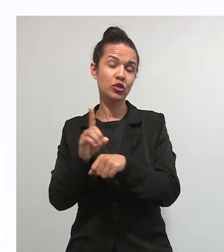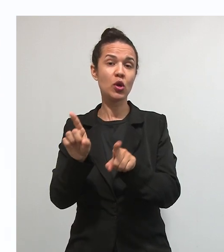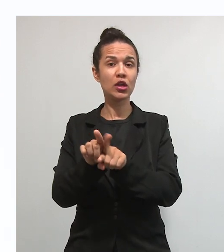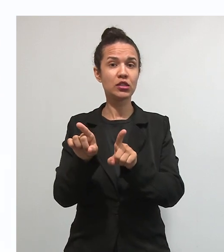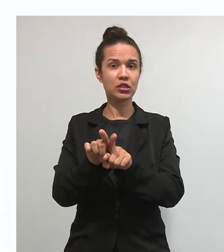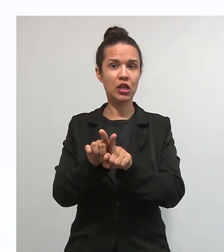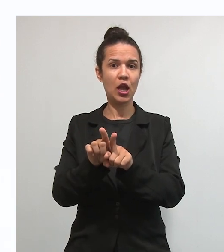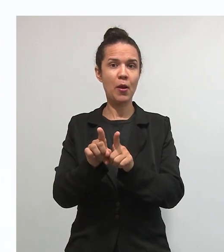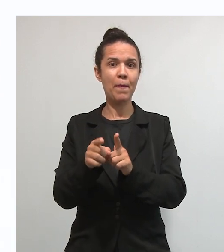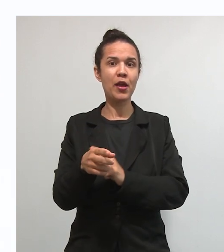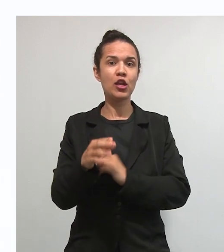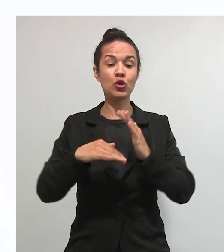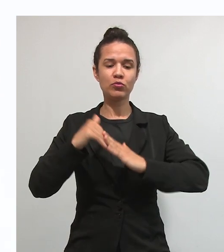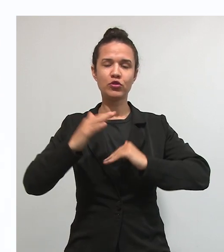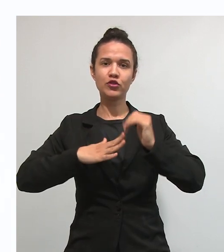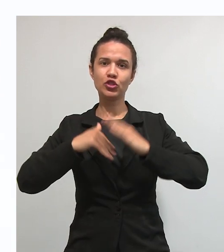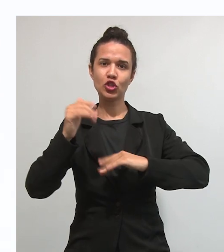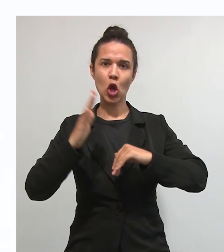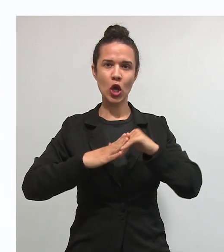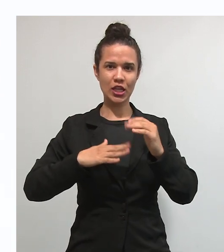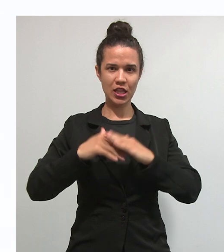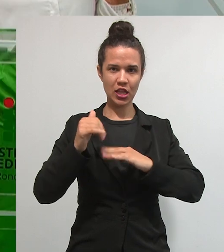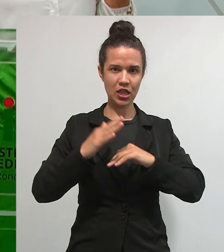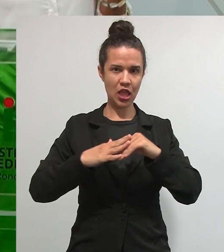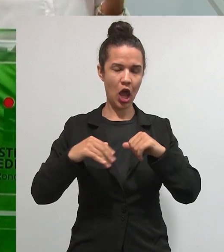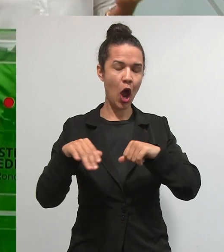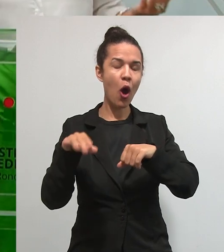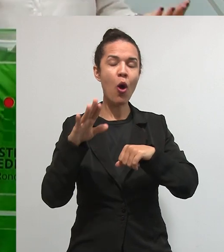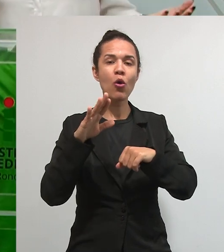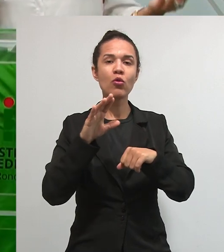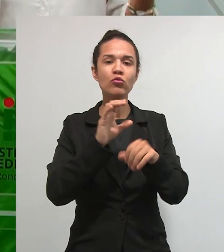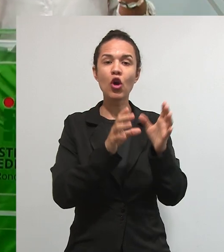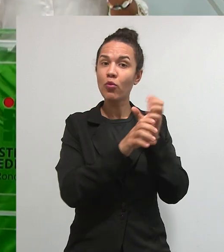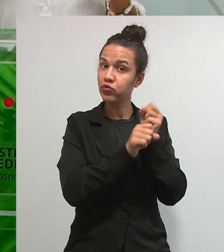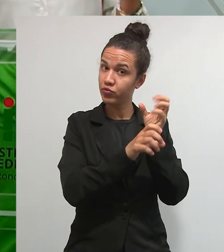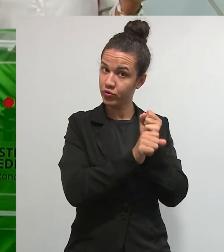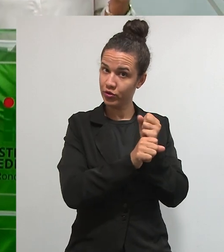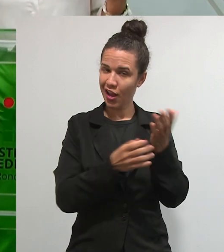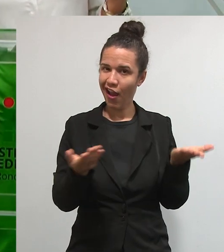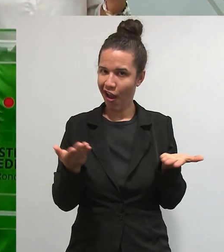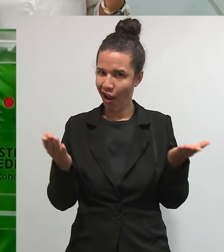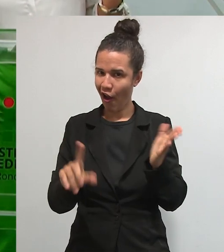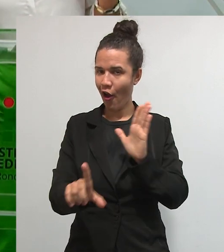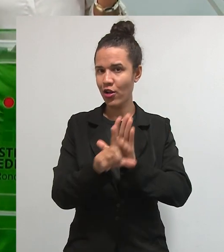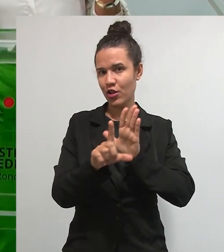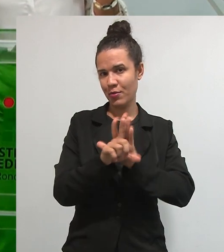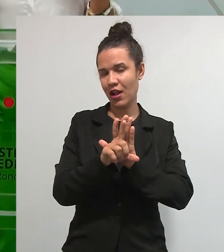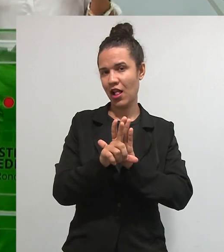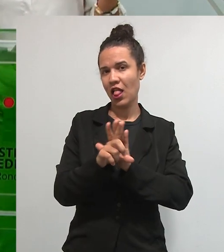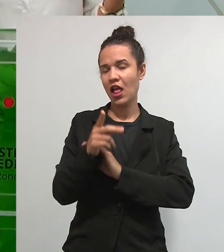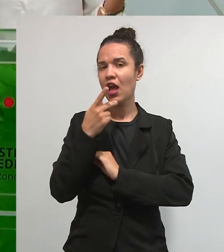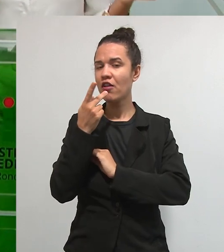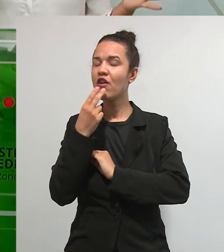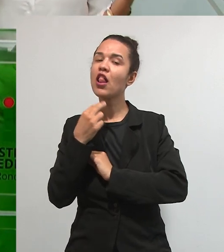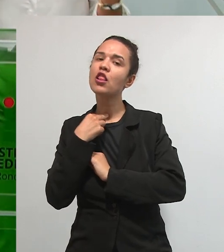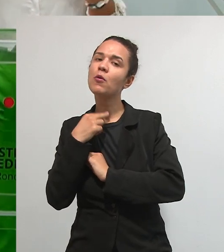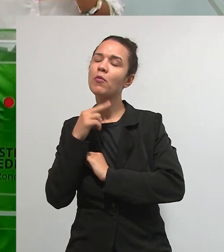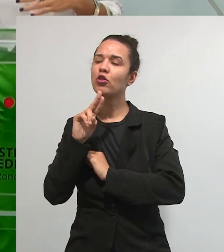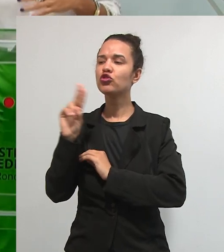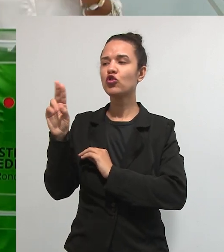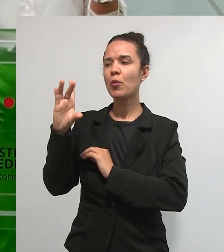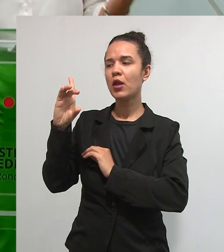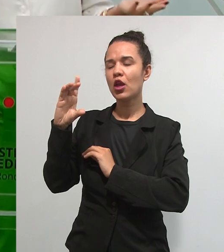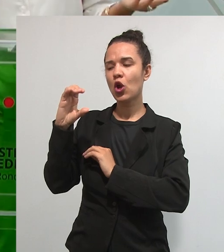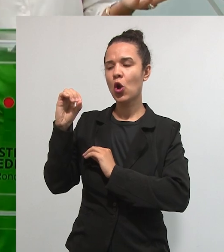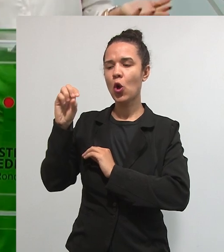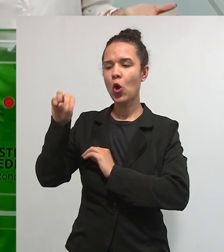contabilista. Lembrando também que teve uma legislação agora que atualizou, que agora a gente não pode mais falar contabilista